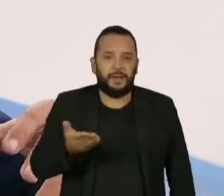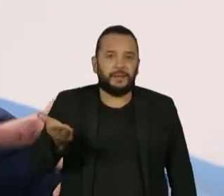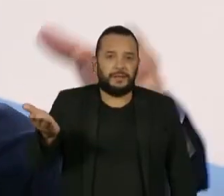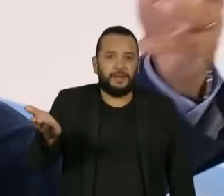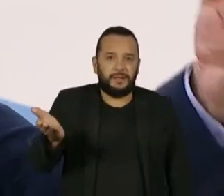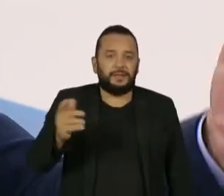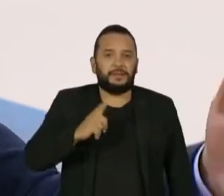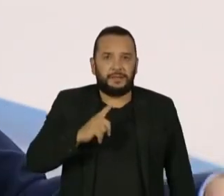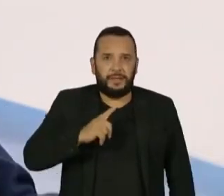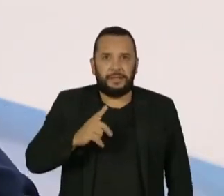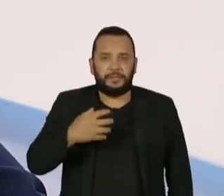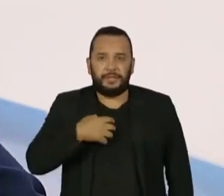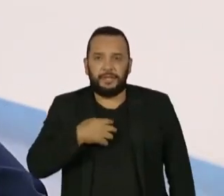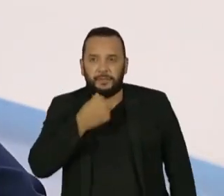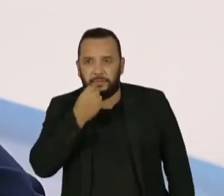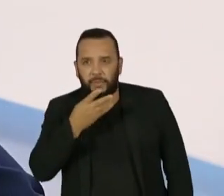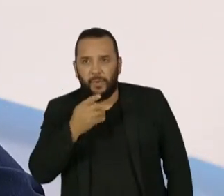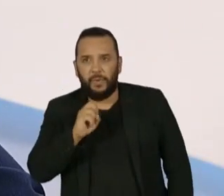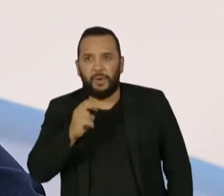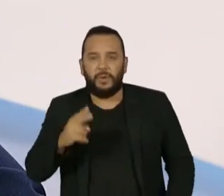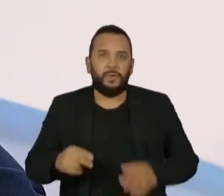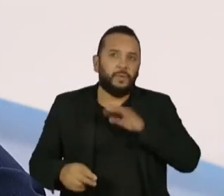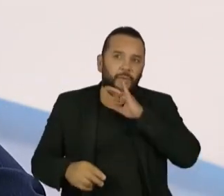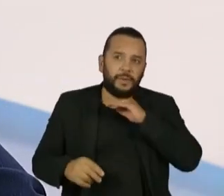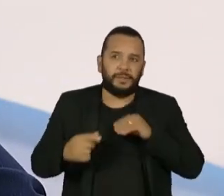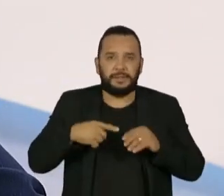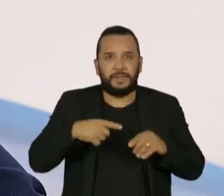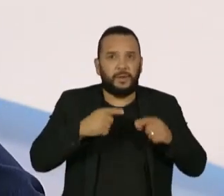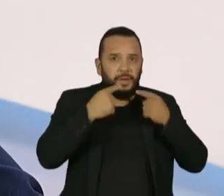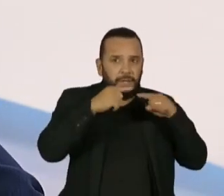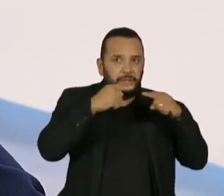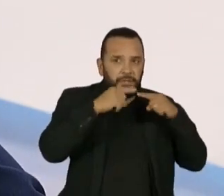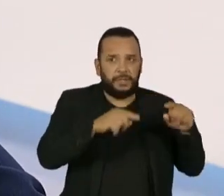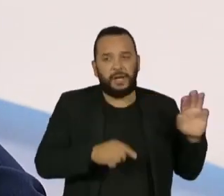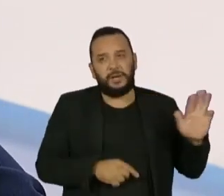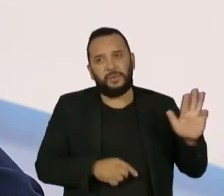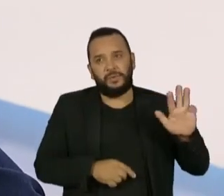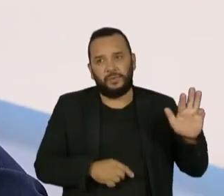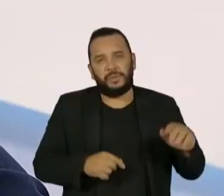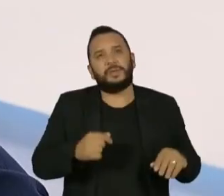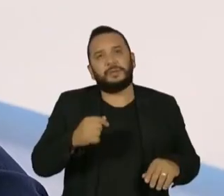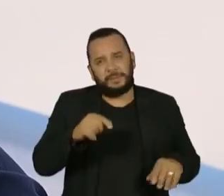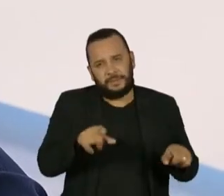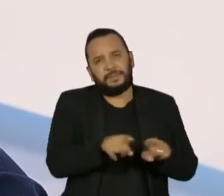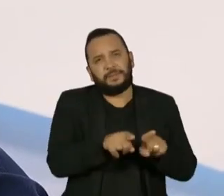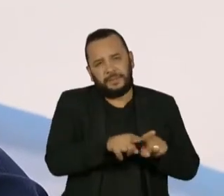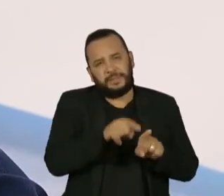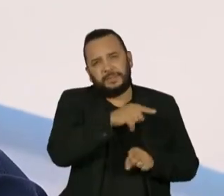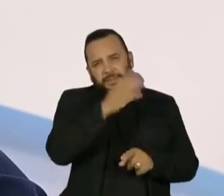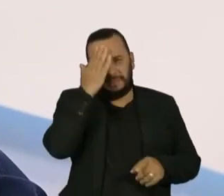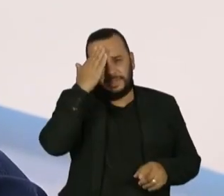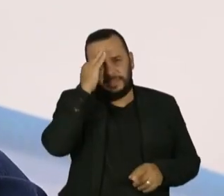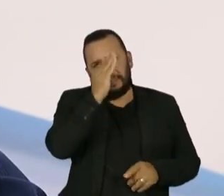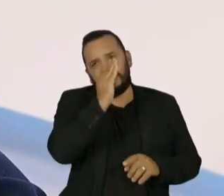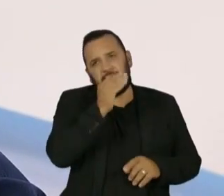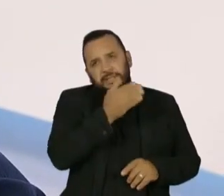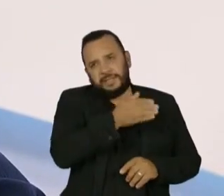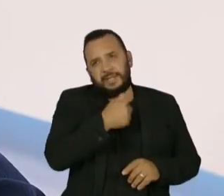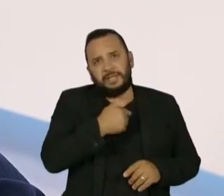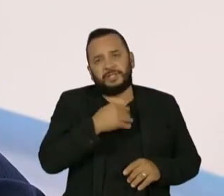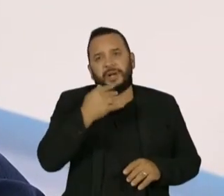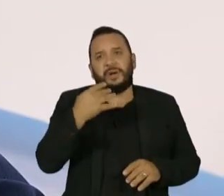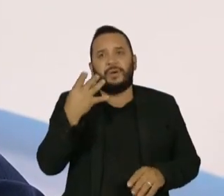condição boa ou ruim. Quando eu faço uma crítica ao presidente Lula, eu não posso deixar de reconhecer que ele ganhou